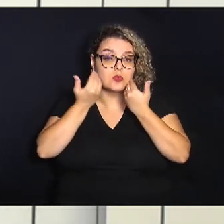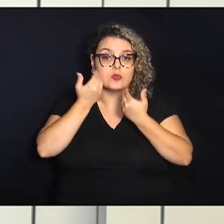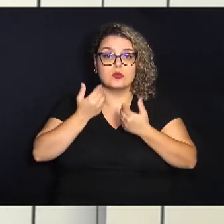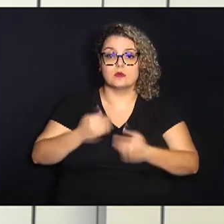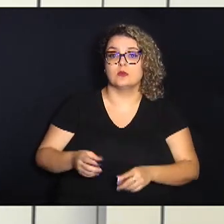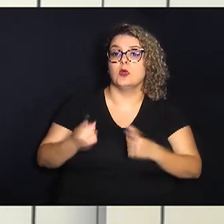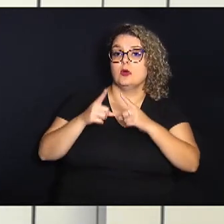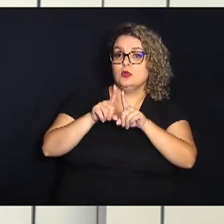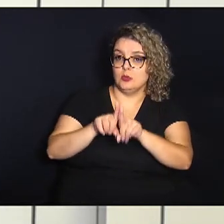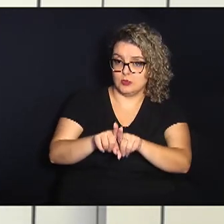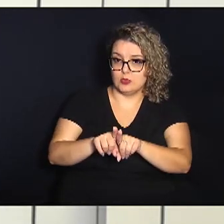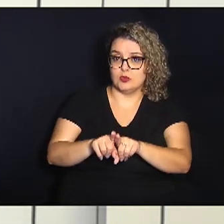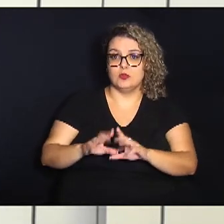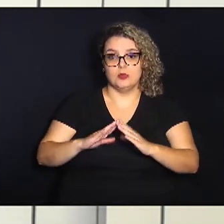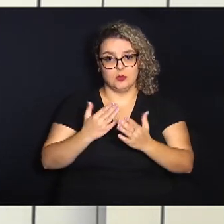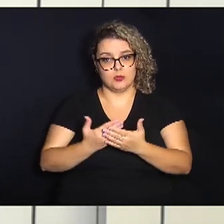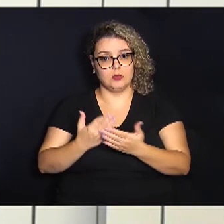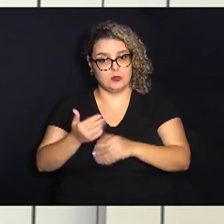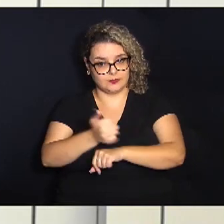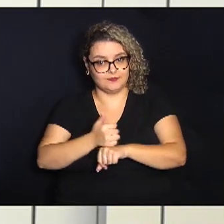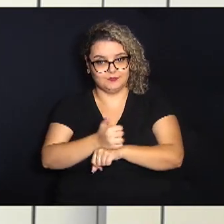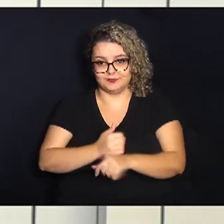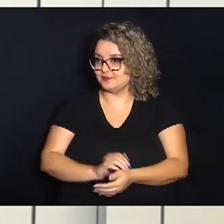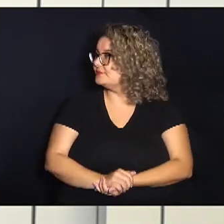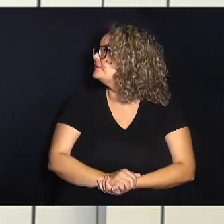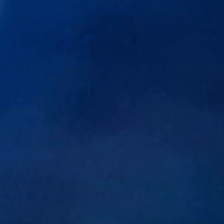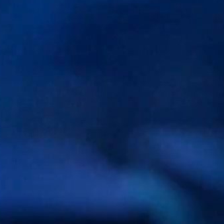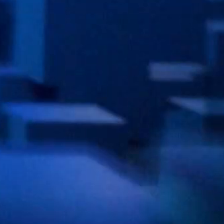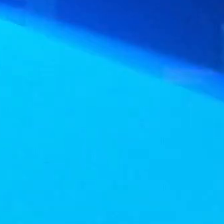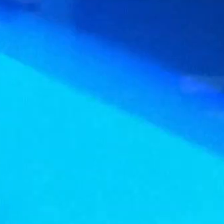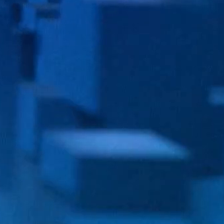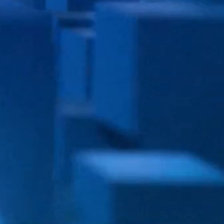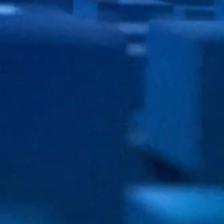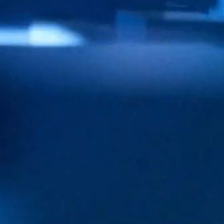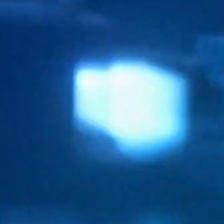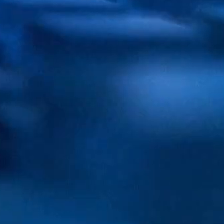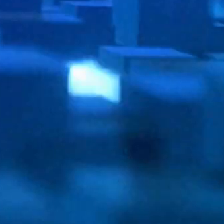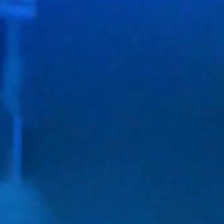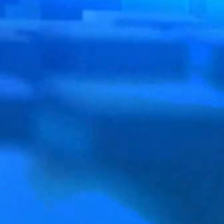parcerias com escolas profissionalizantes.